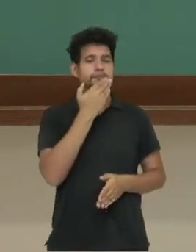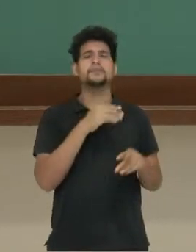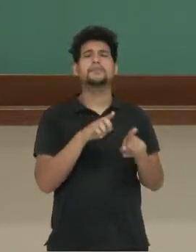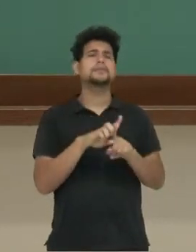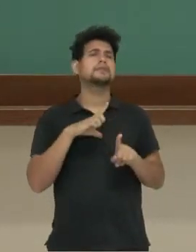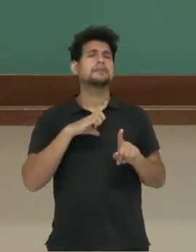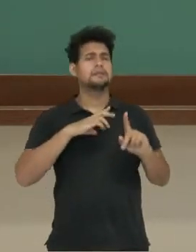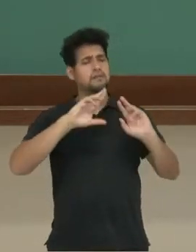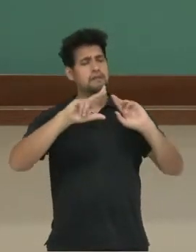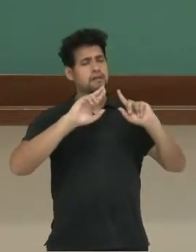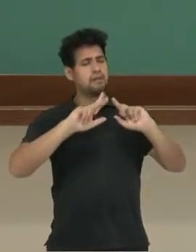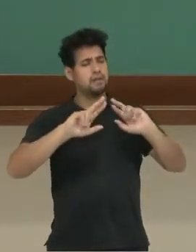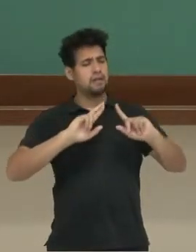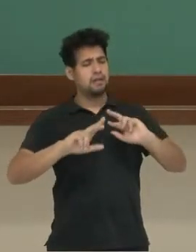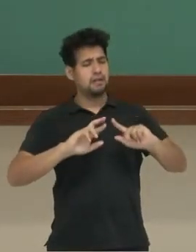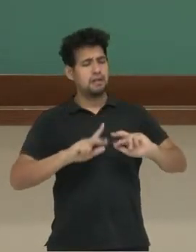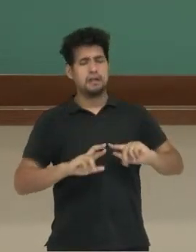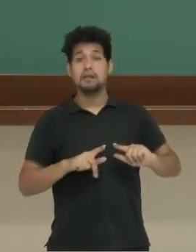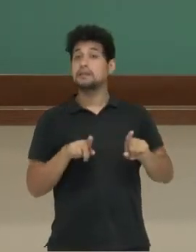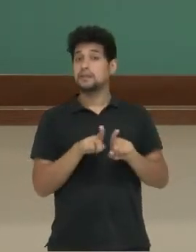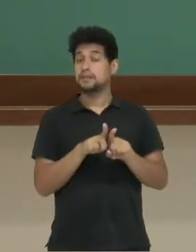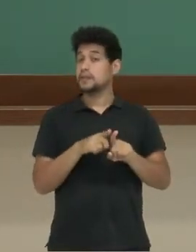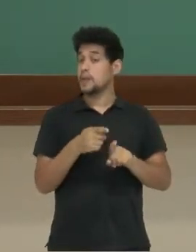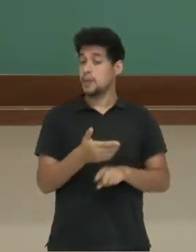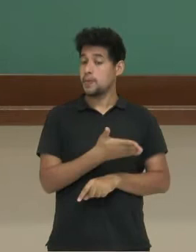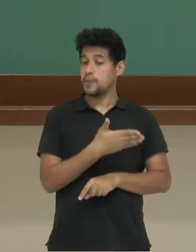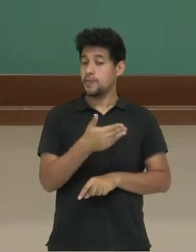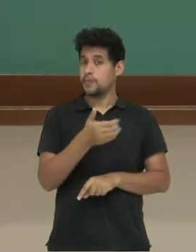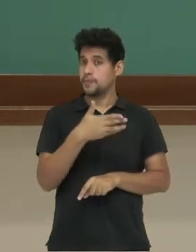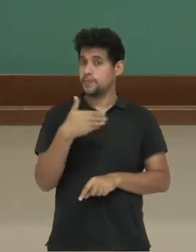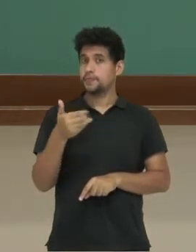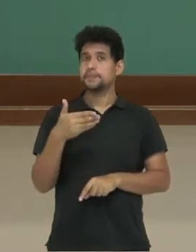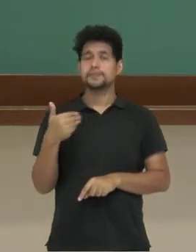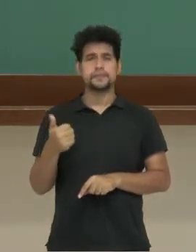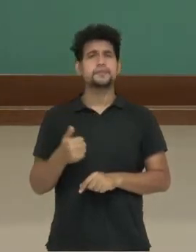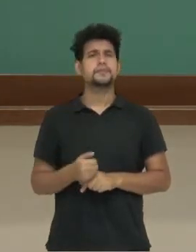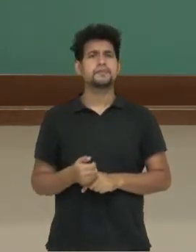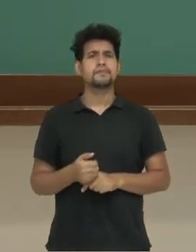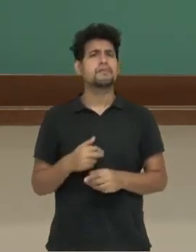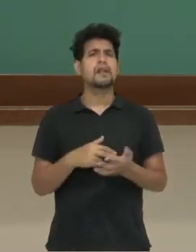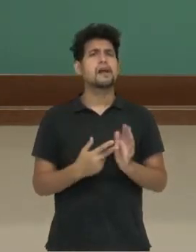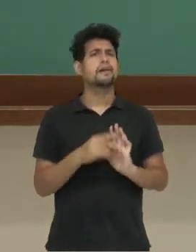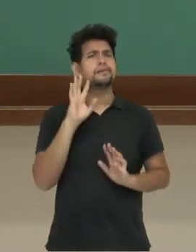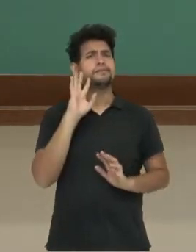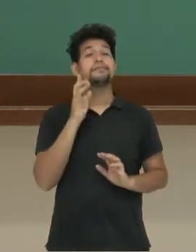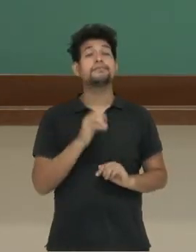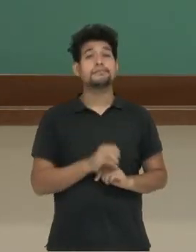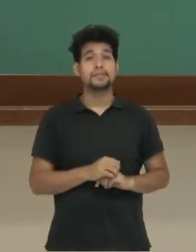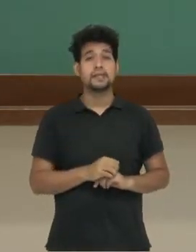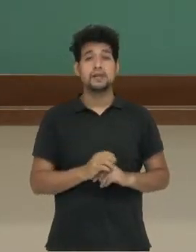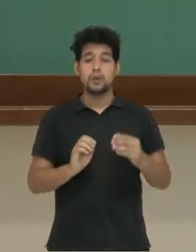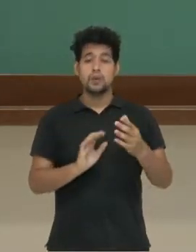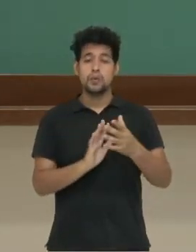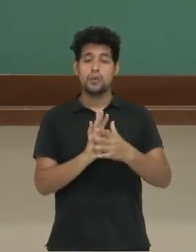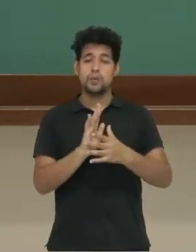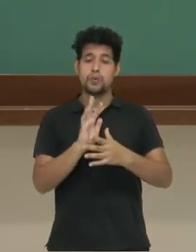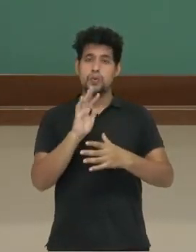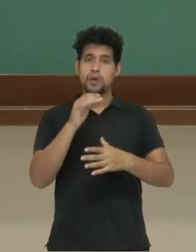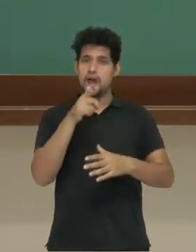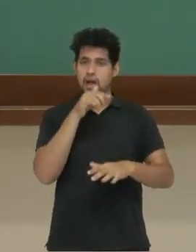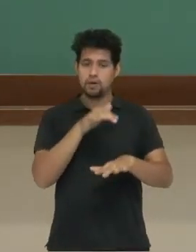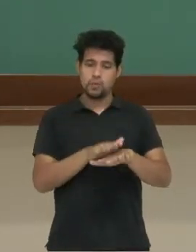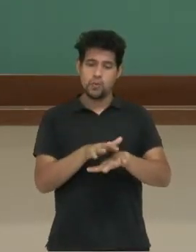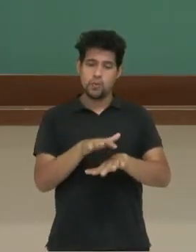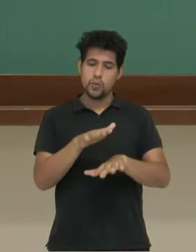tem diversas espécies de animais, inclusive peixes, ela vai sofrer com o fator da evaporação. E essa água